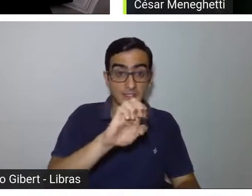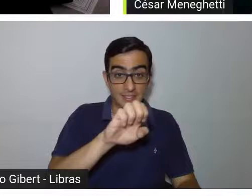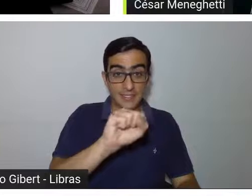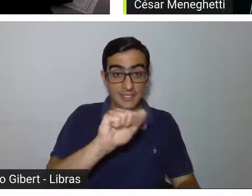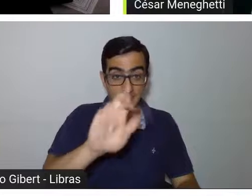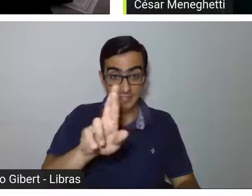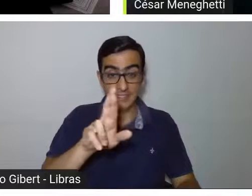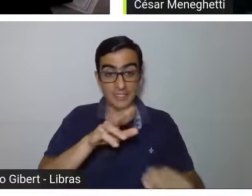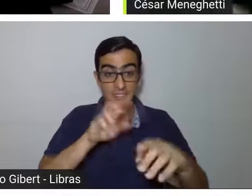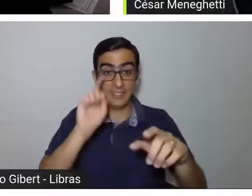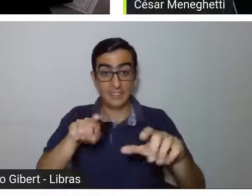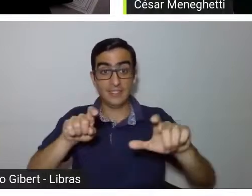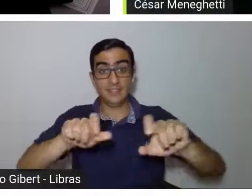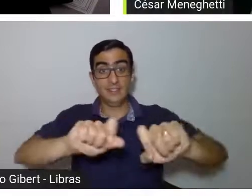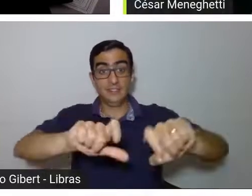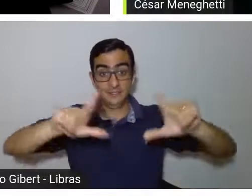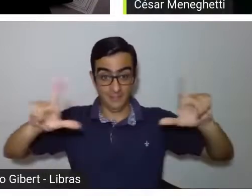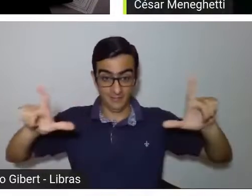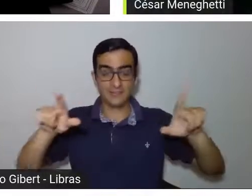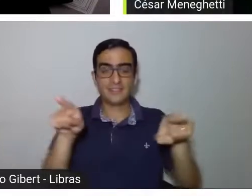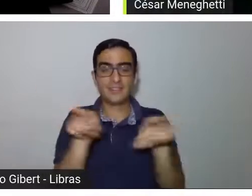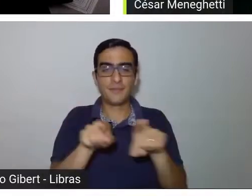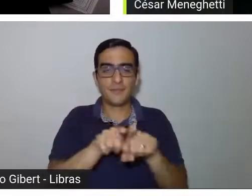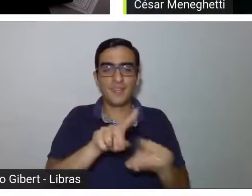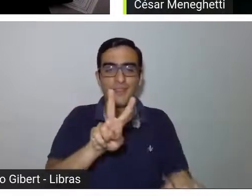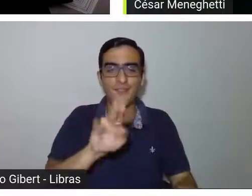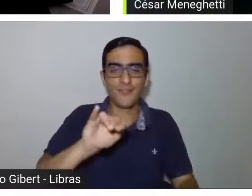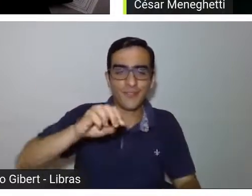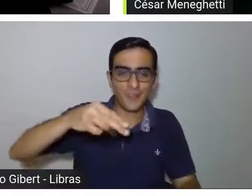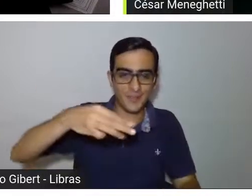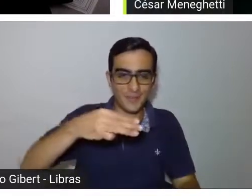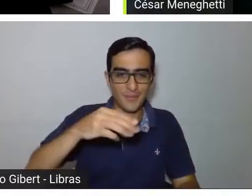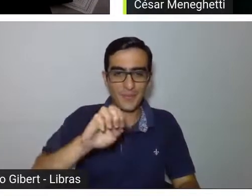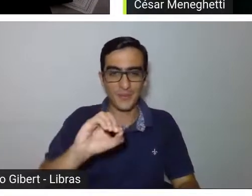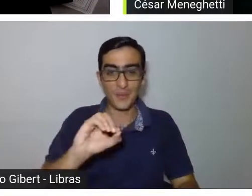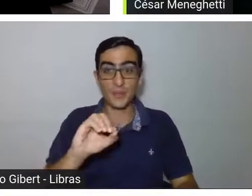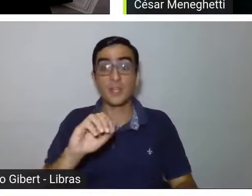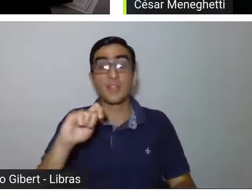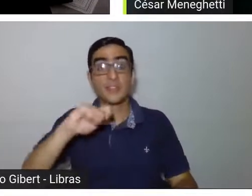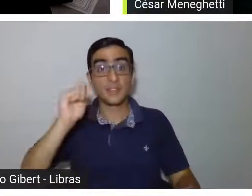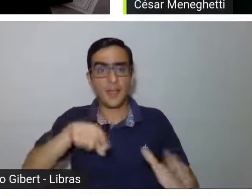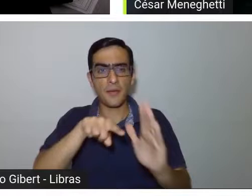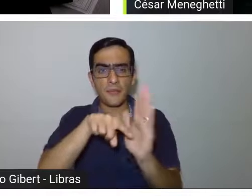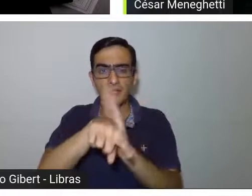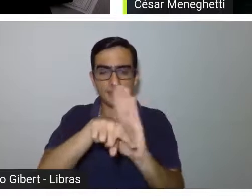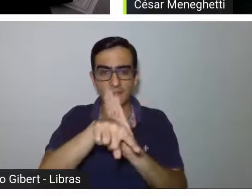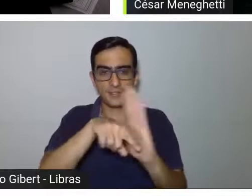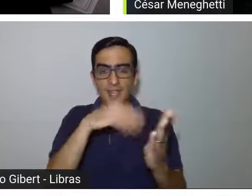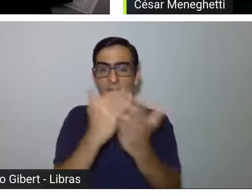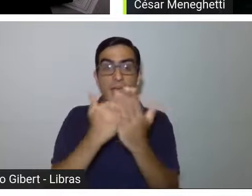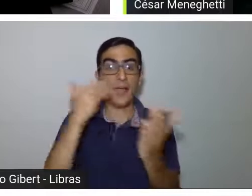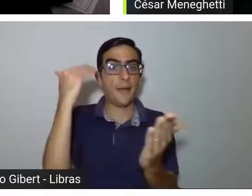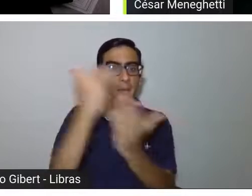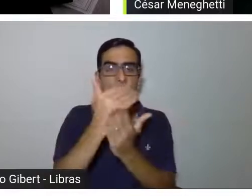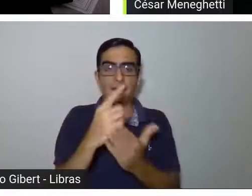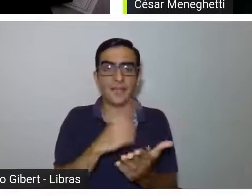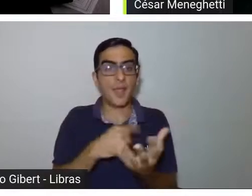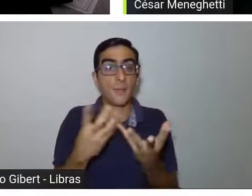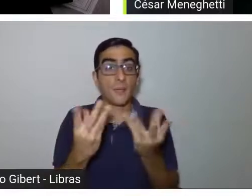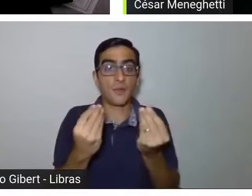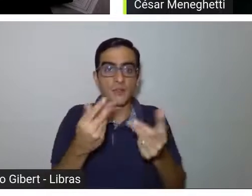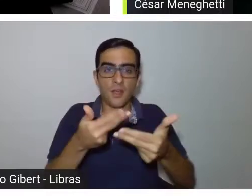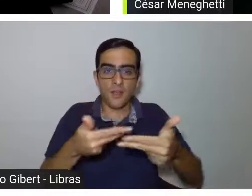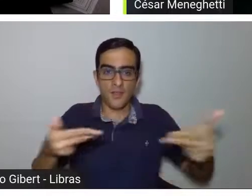e tem mais material lá também para quem quiser pesquisar, tem bastante coisa